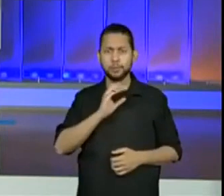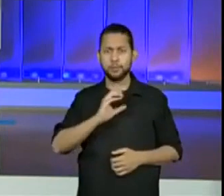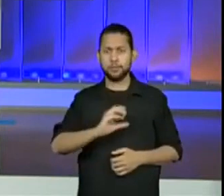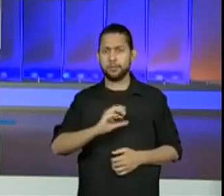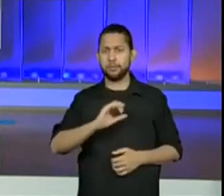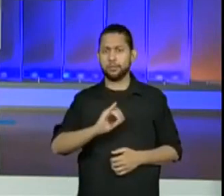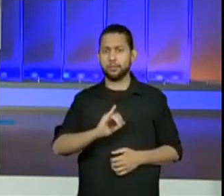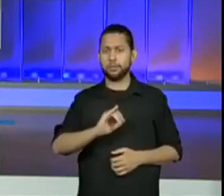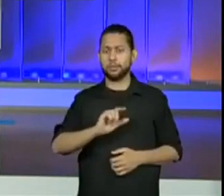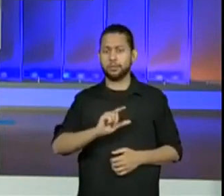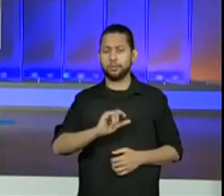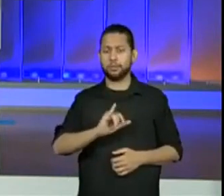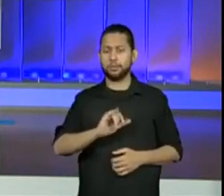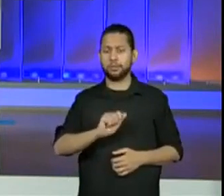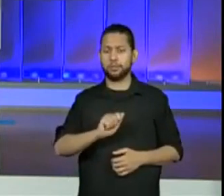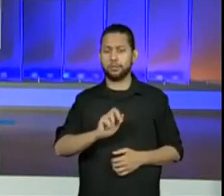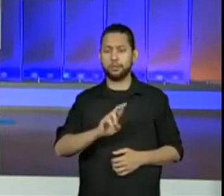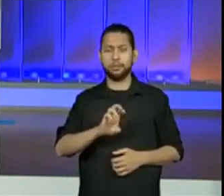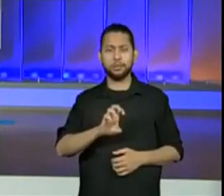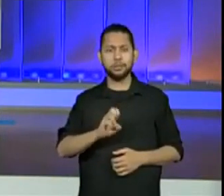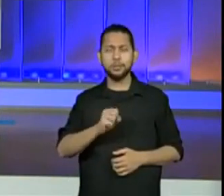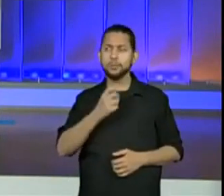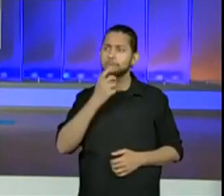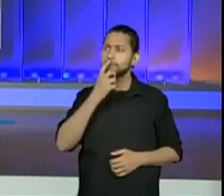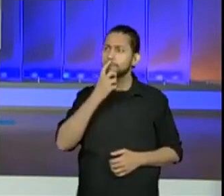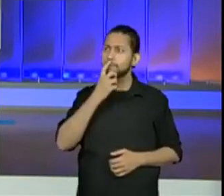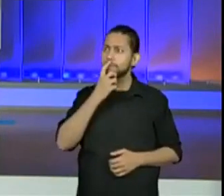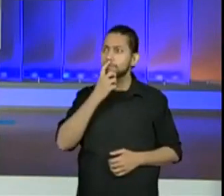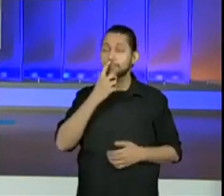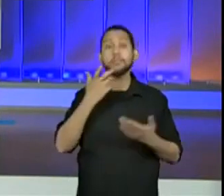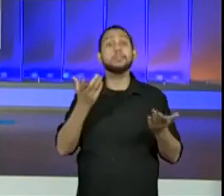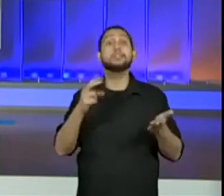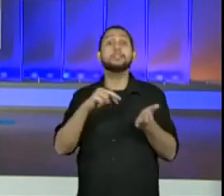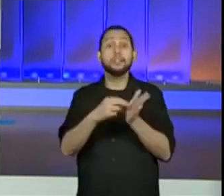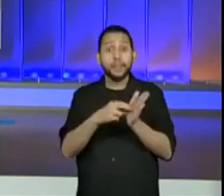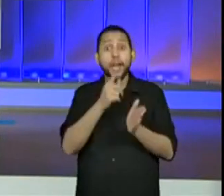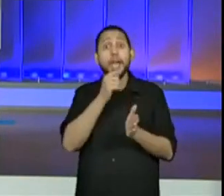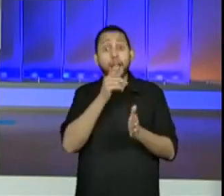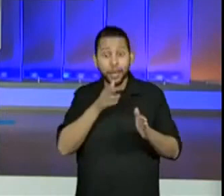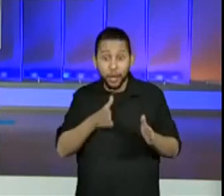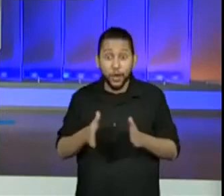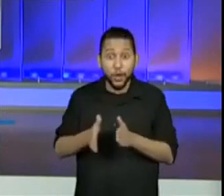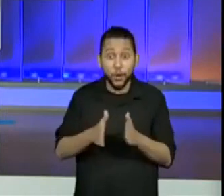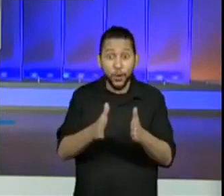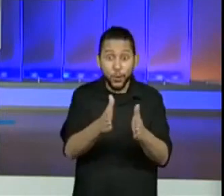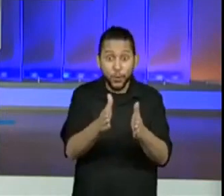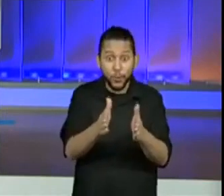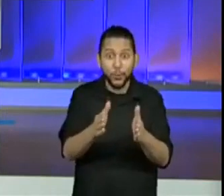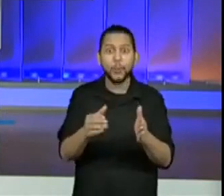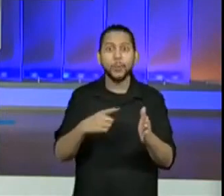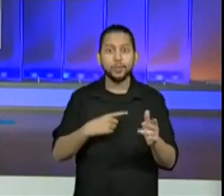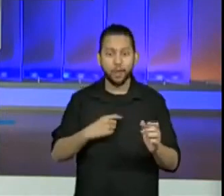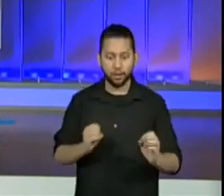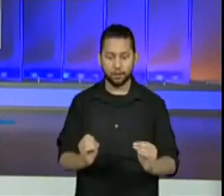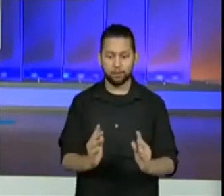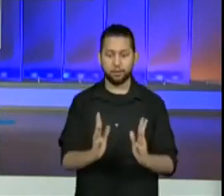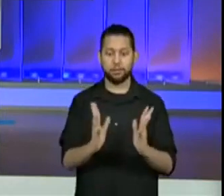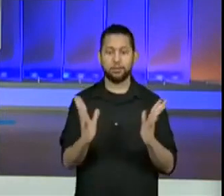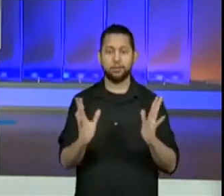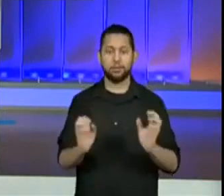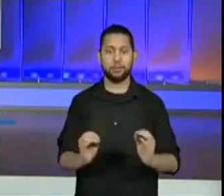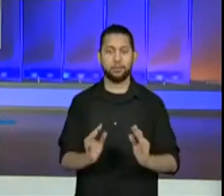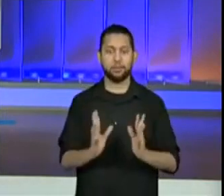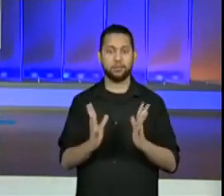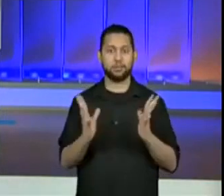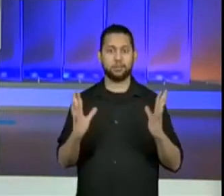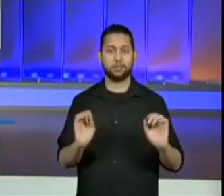apontam. A Prozenaide disse, está relacionada às margens dos rios. A gente vai pensar sobre essa ideia, Prozenaide. Eu